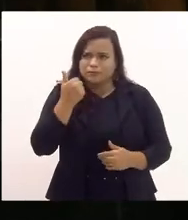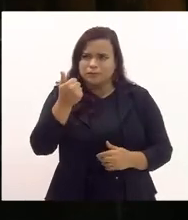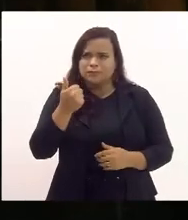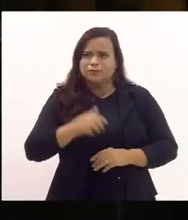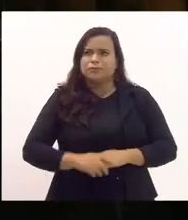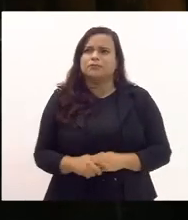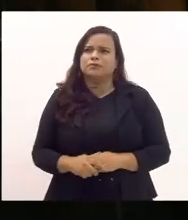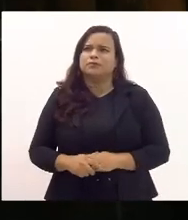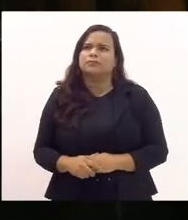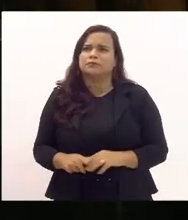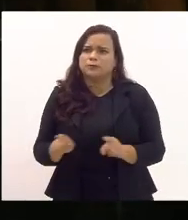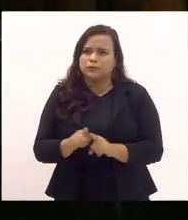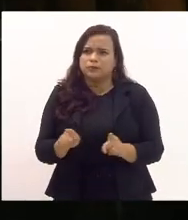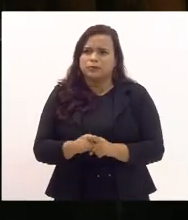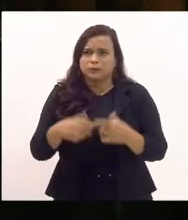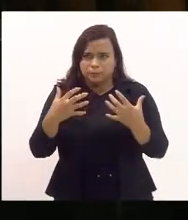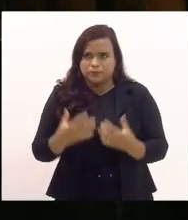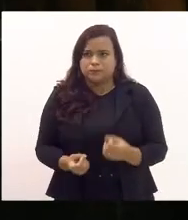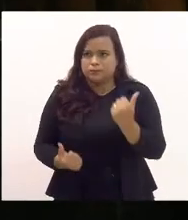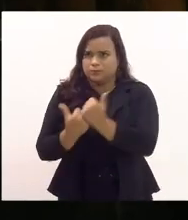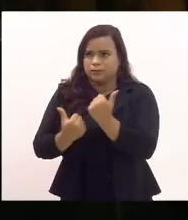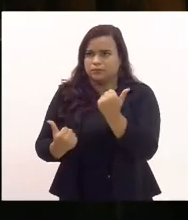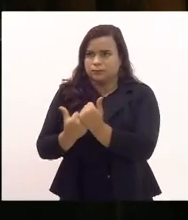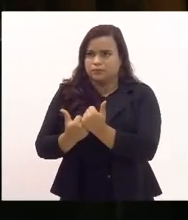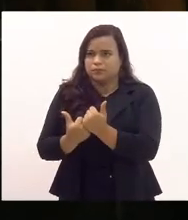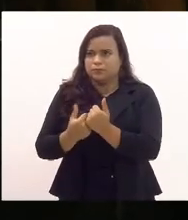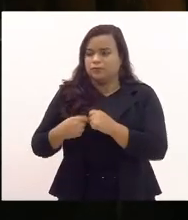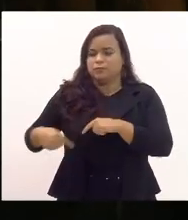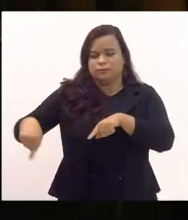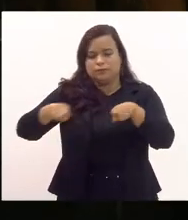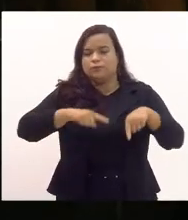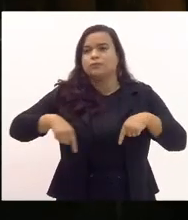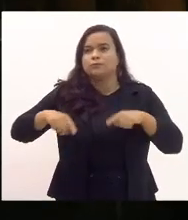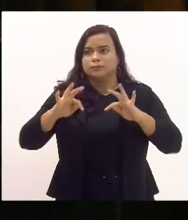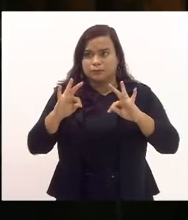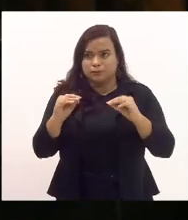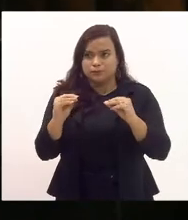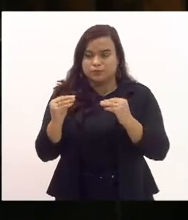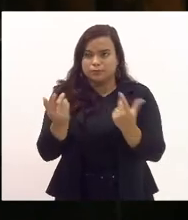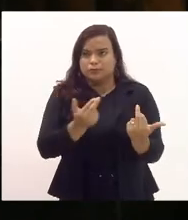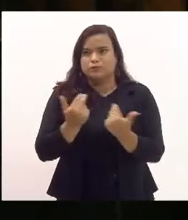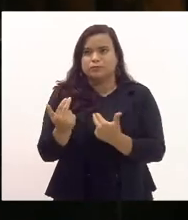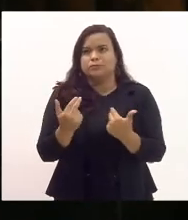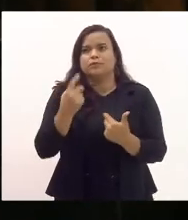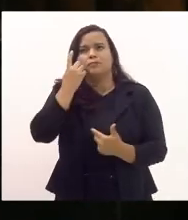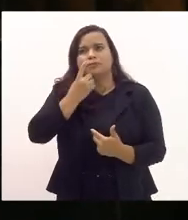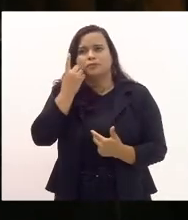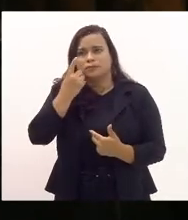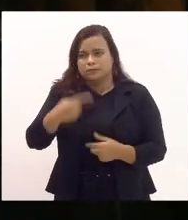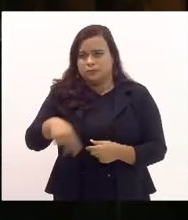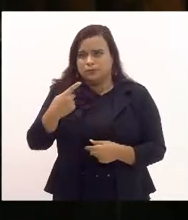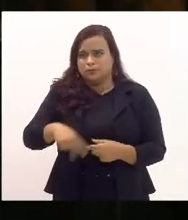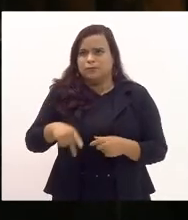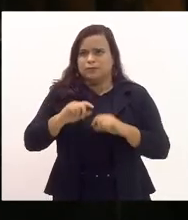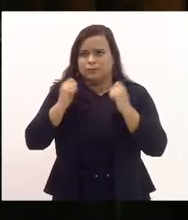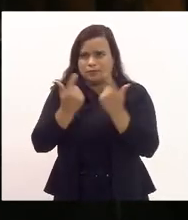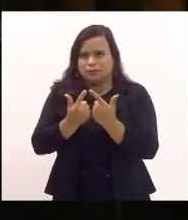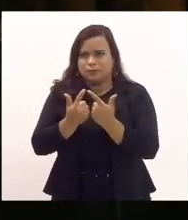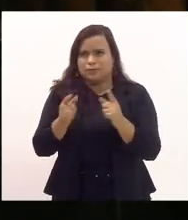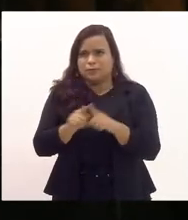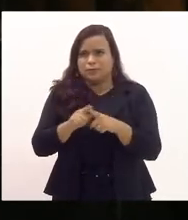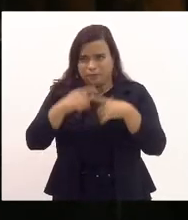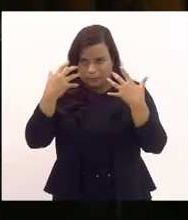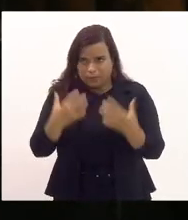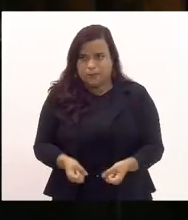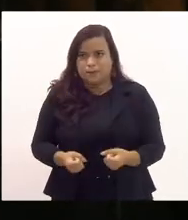possível e contando com a colaboração dos meus pares nessa casa o que abraçam esses mesmos itens